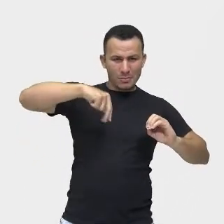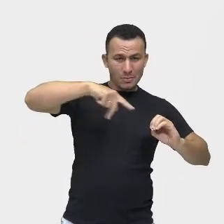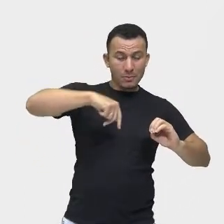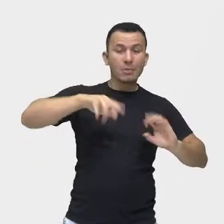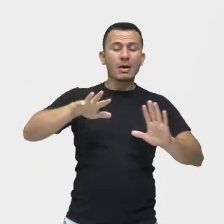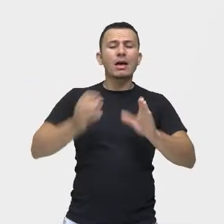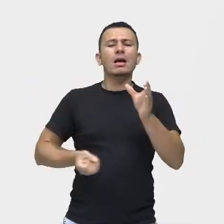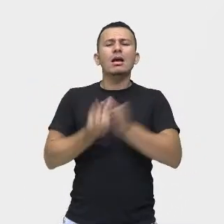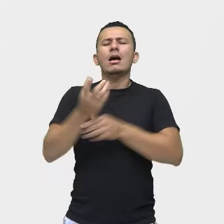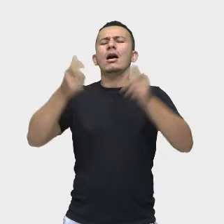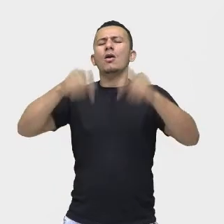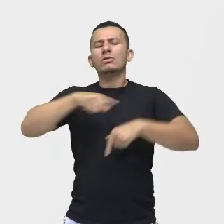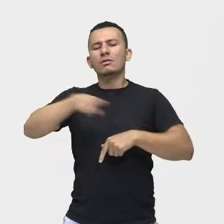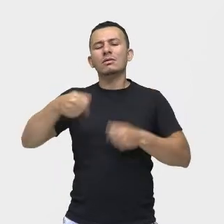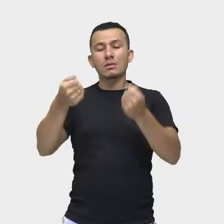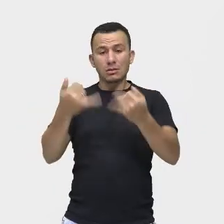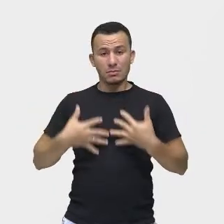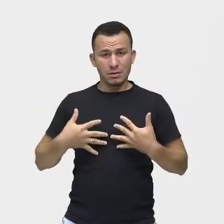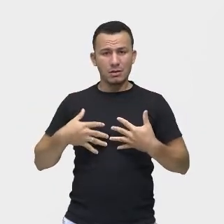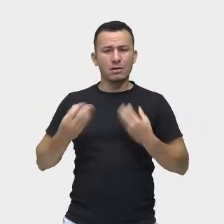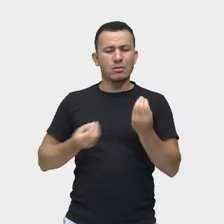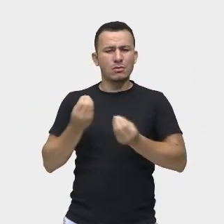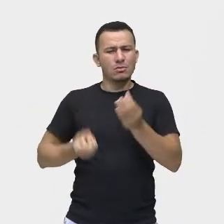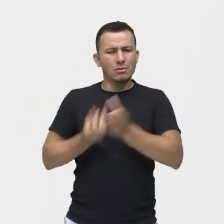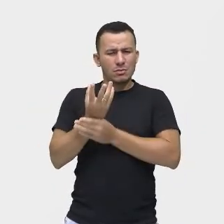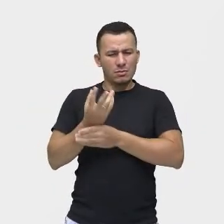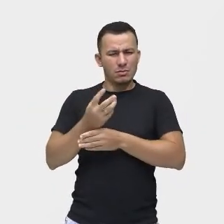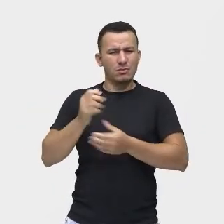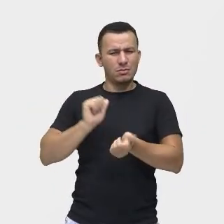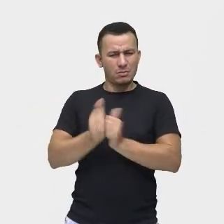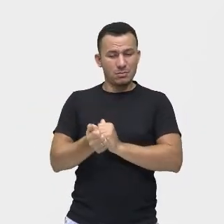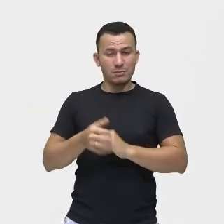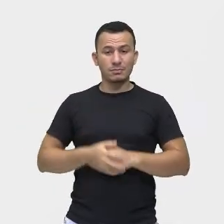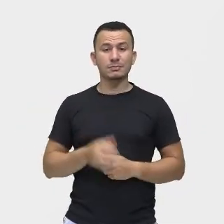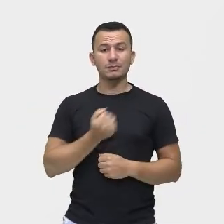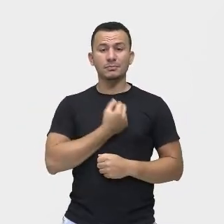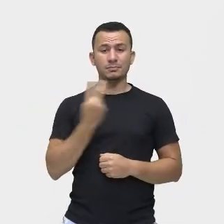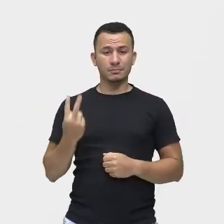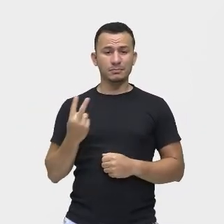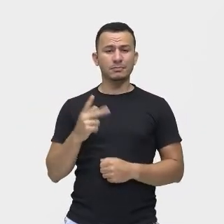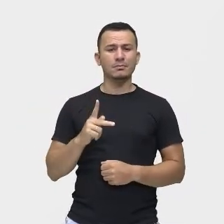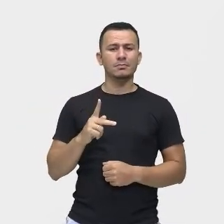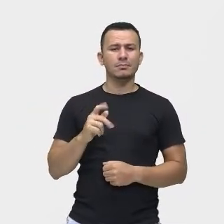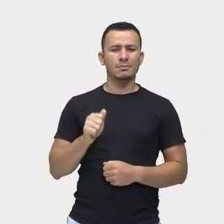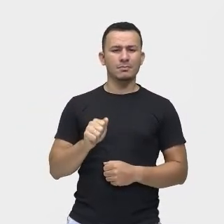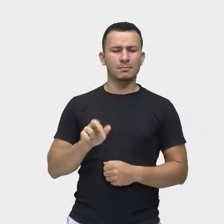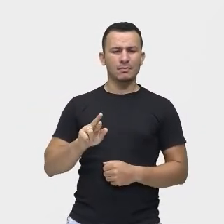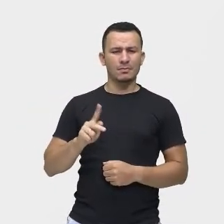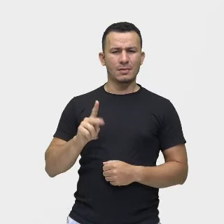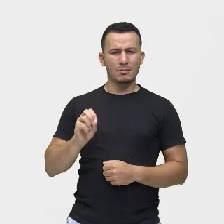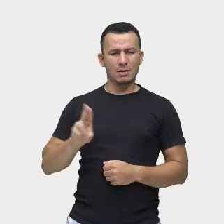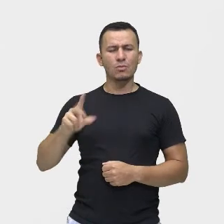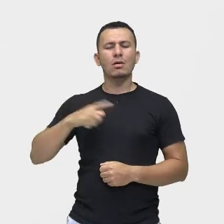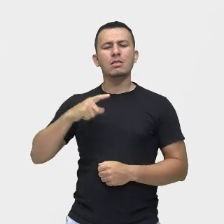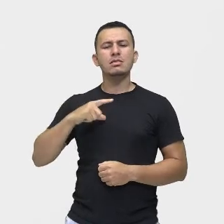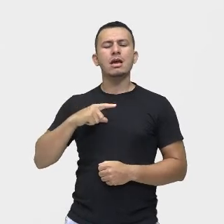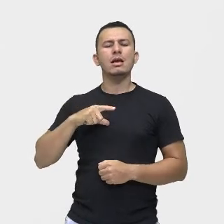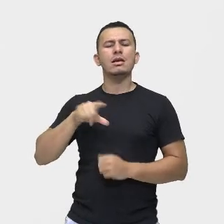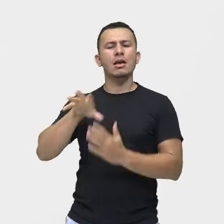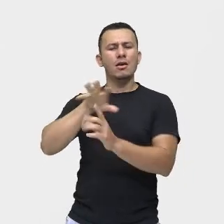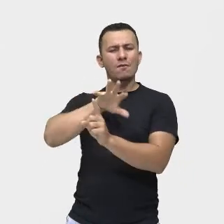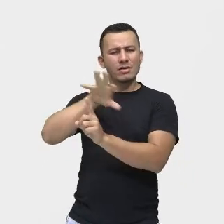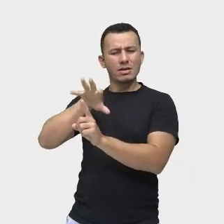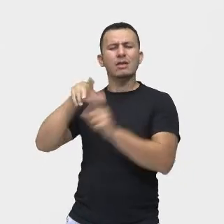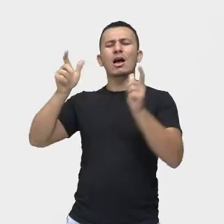Descreva a origem deste esporte. Questão 2. O parkour teve sua origem influenciada pelo estilo francês de